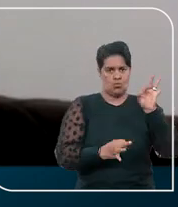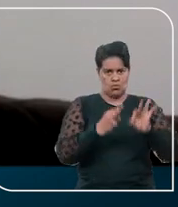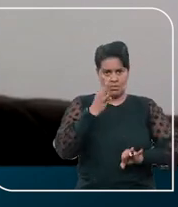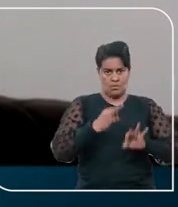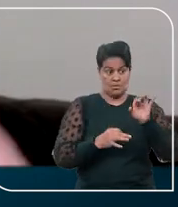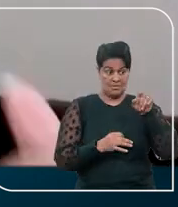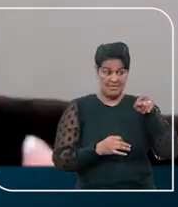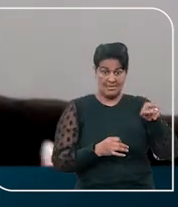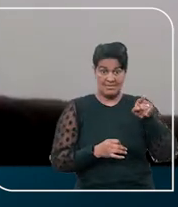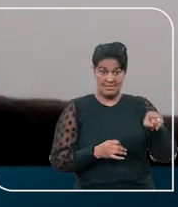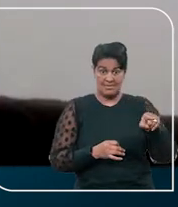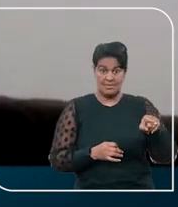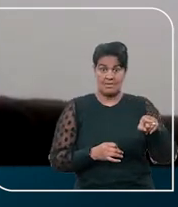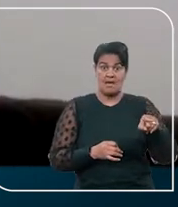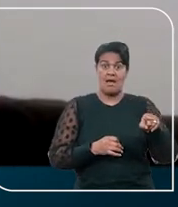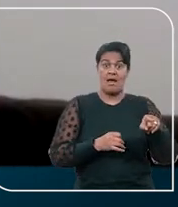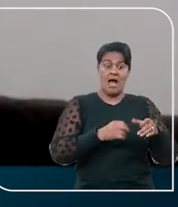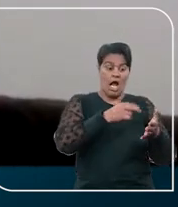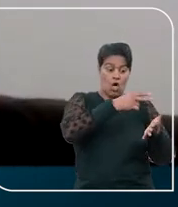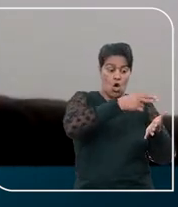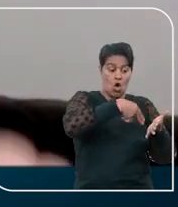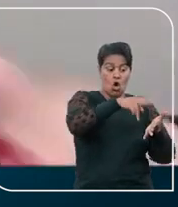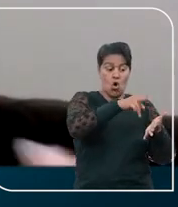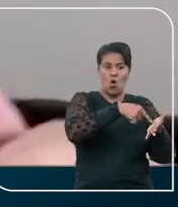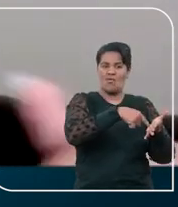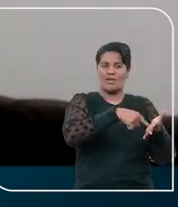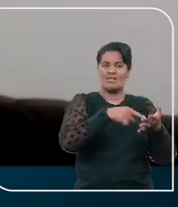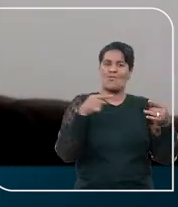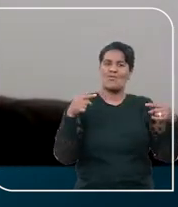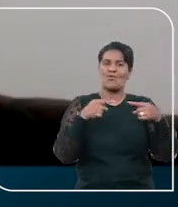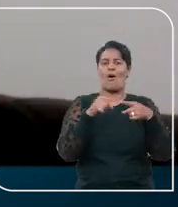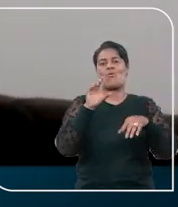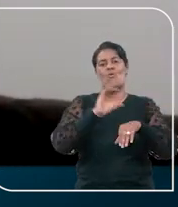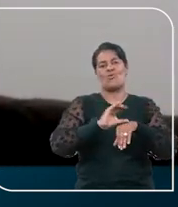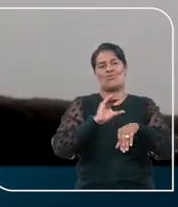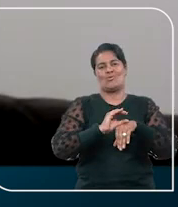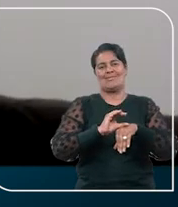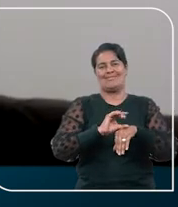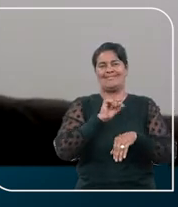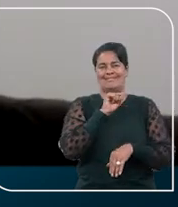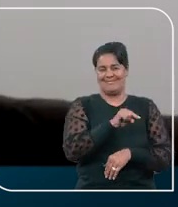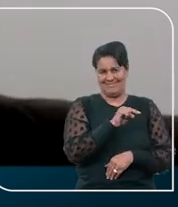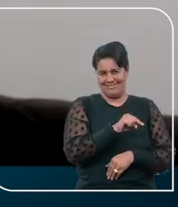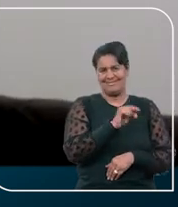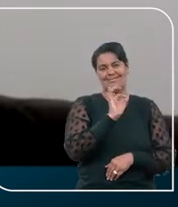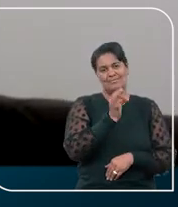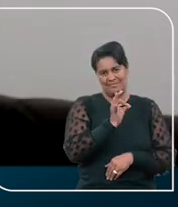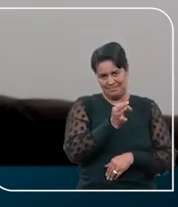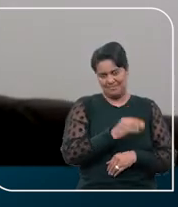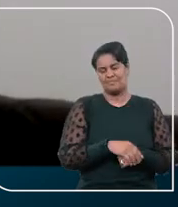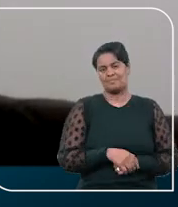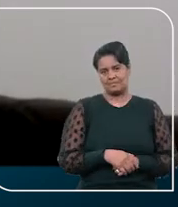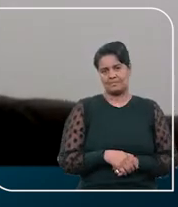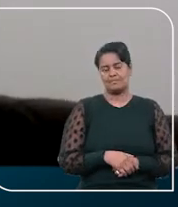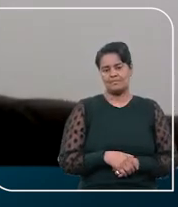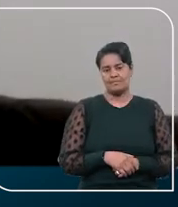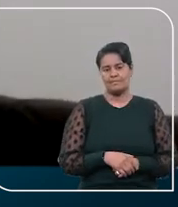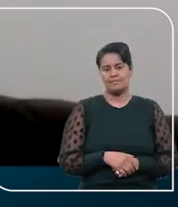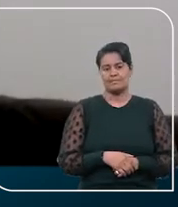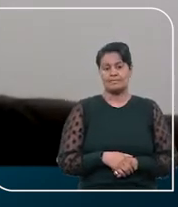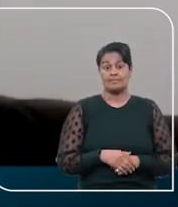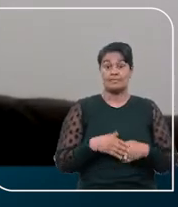relações condominiais, a convenção ela está nesse topo das normas internas, né, nessa hierarquia. E